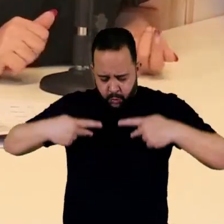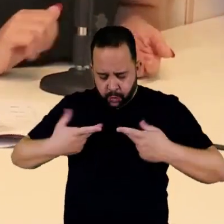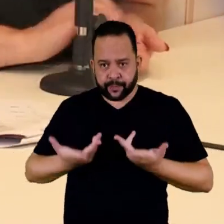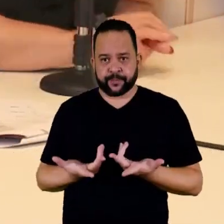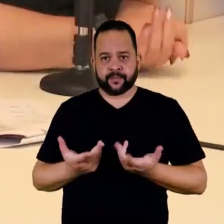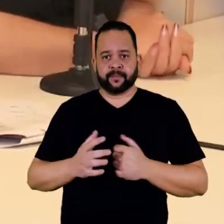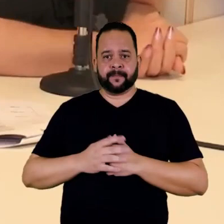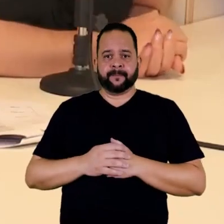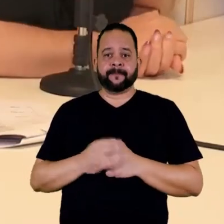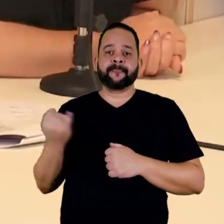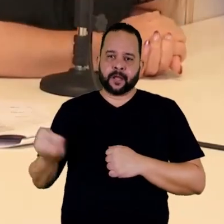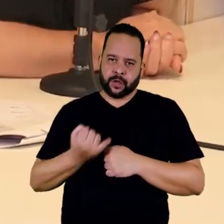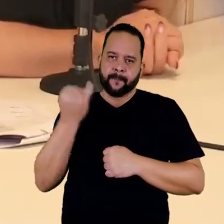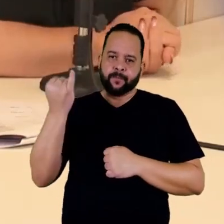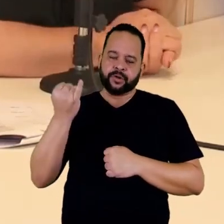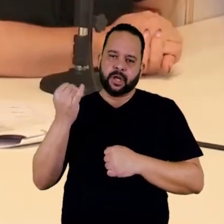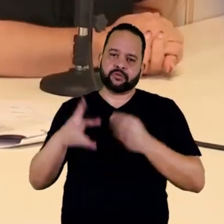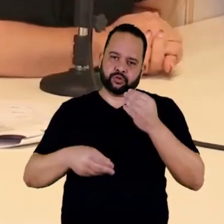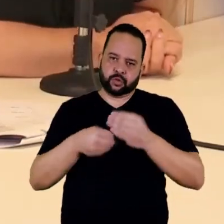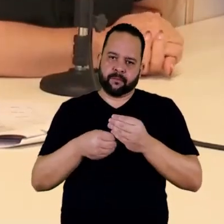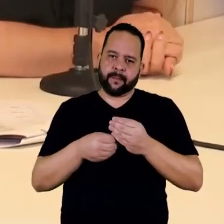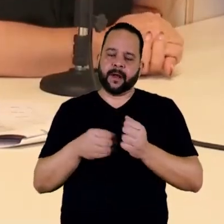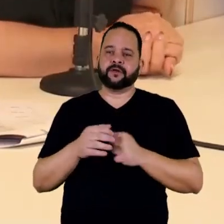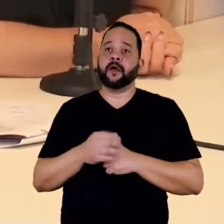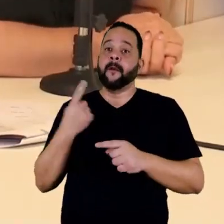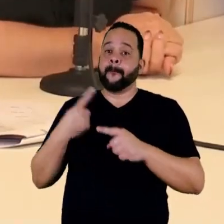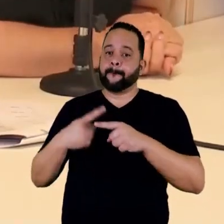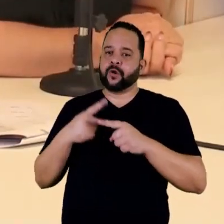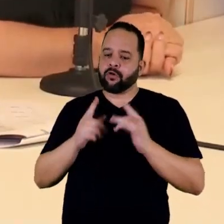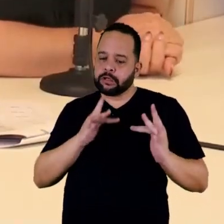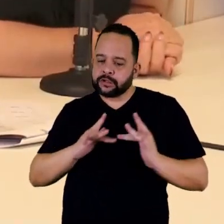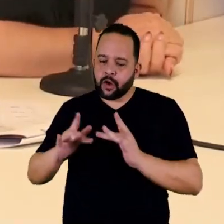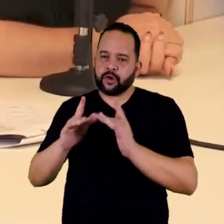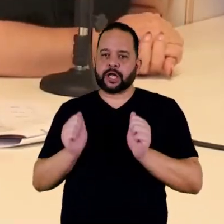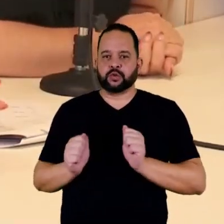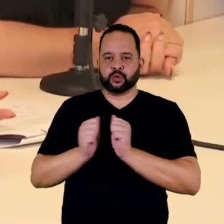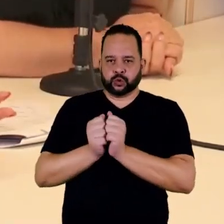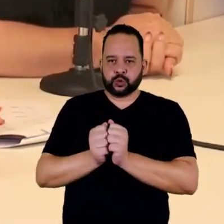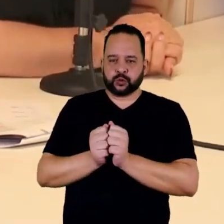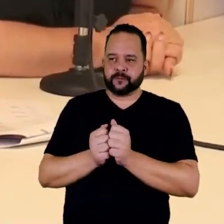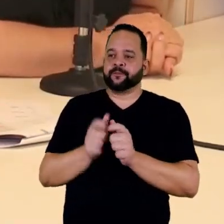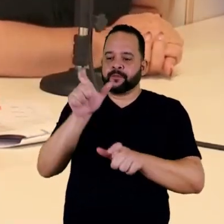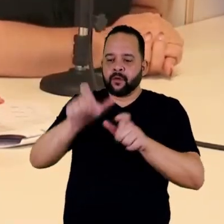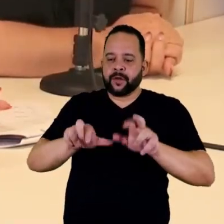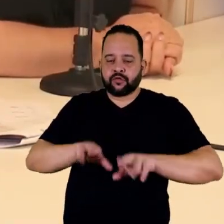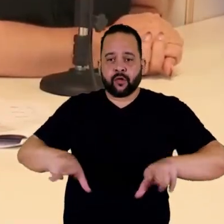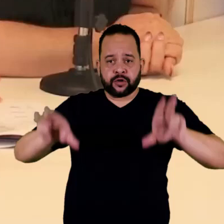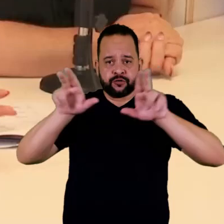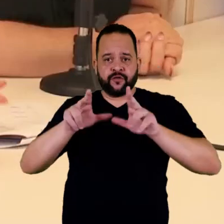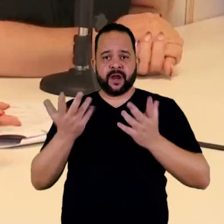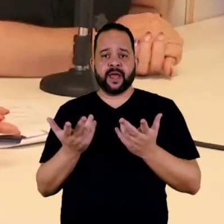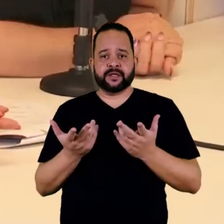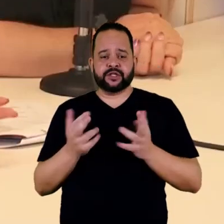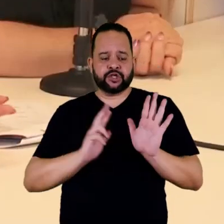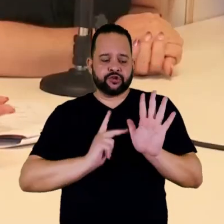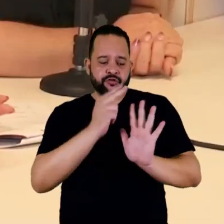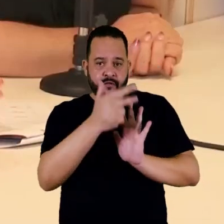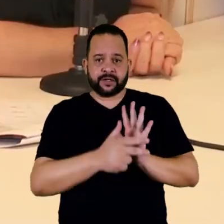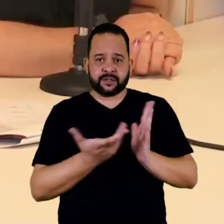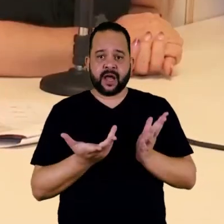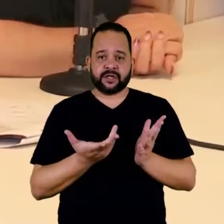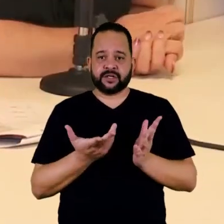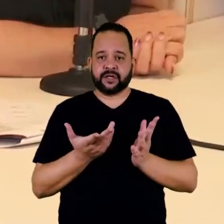pessoas importante essa tua fala Marília porque quando a gente convive com as nossas diferenças com as nossas